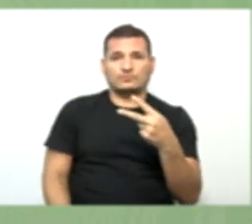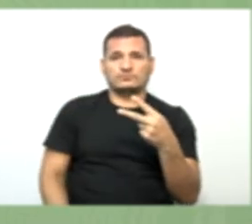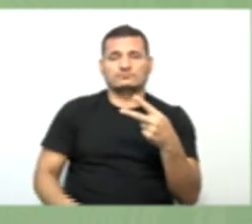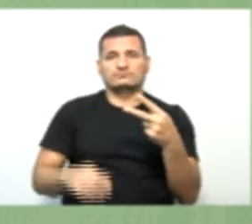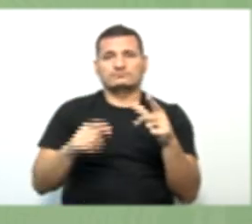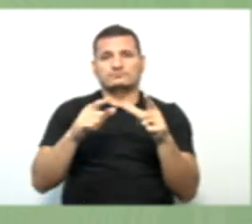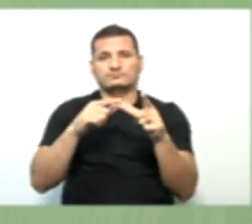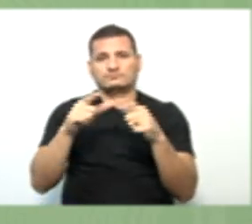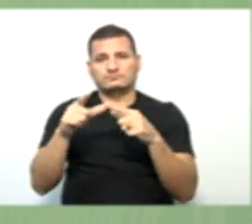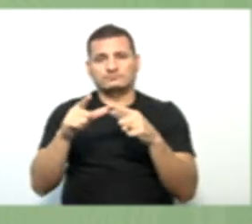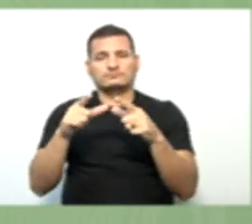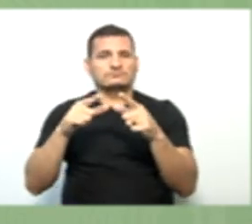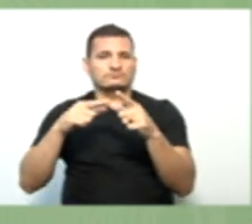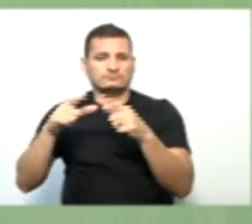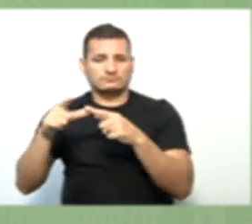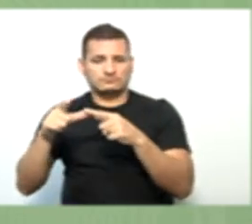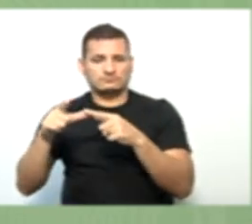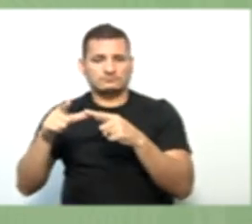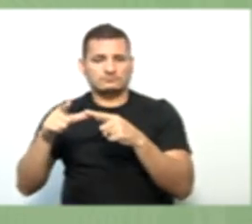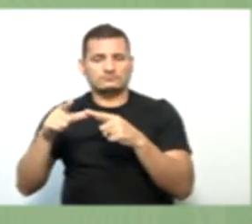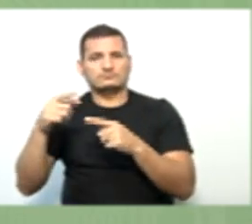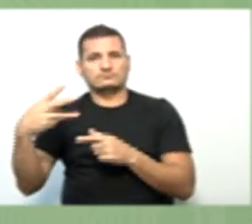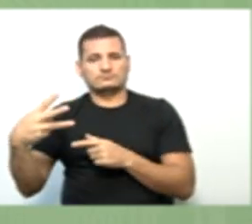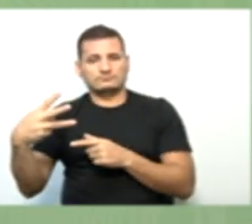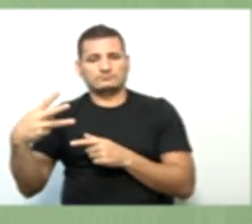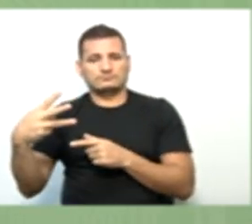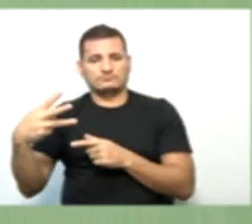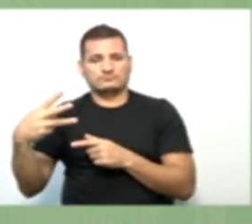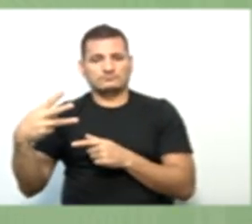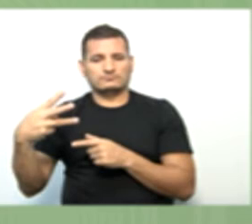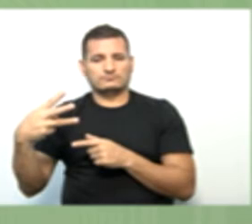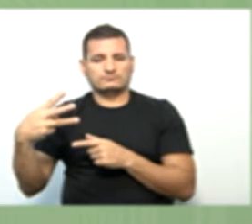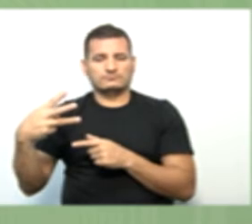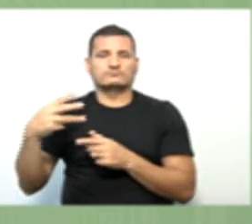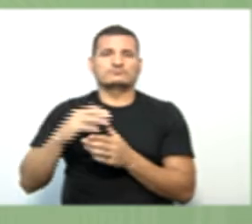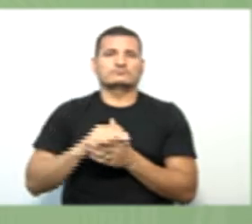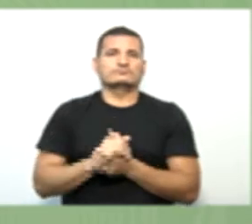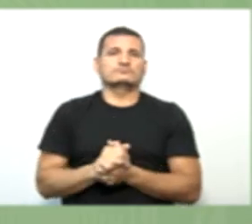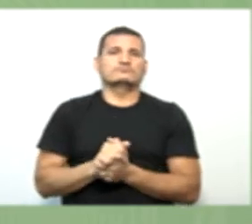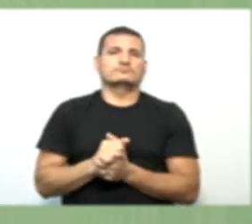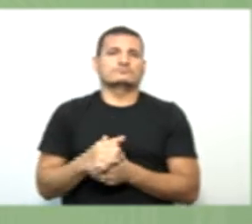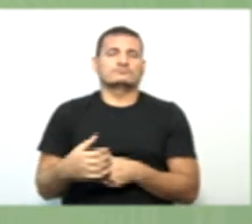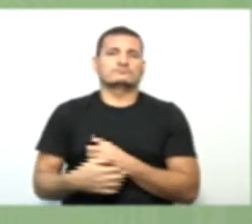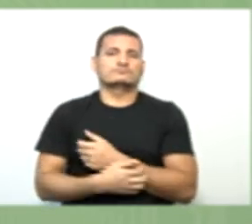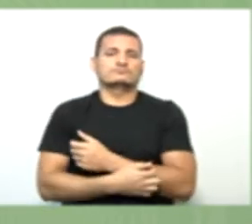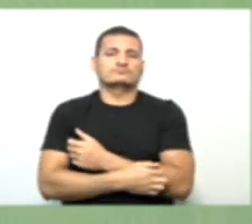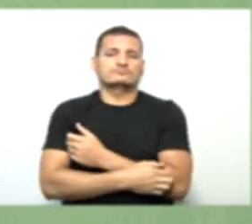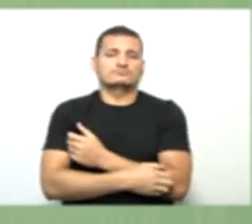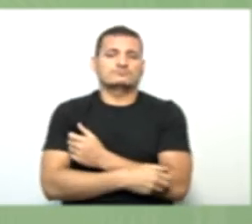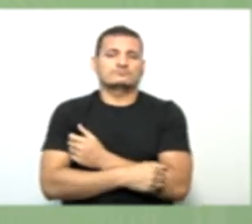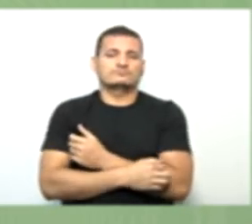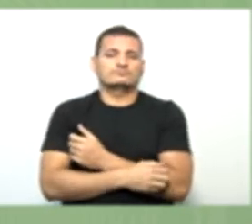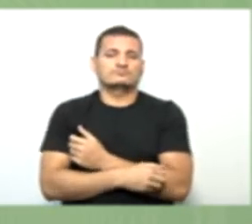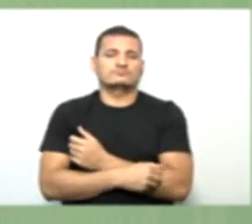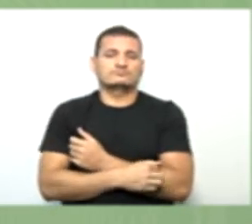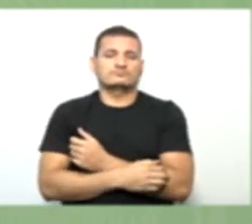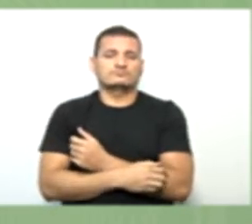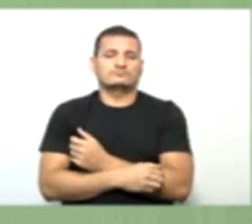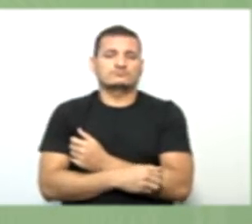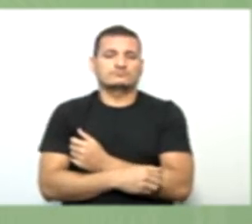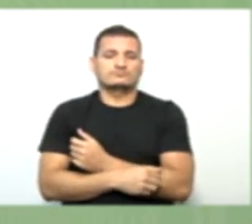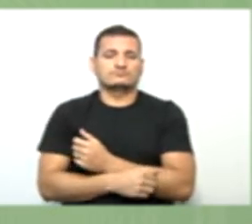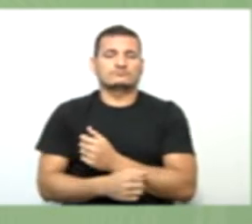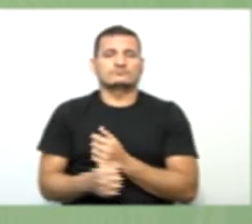asterisco, 3. Né? Então, isso aqui vai ser 8, certo? Nós temos ainda os operadores